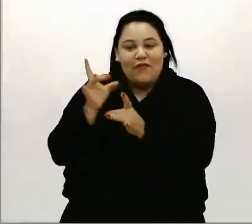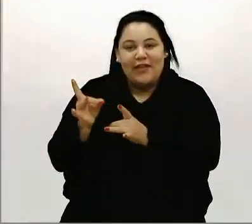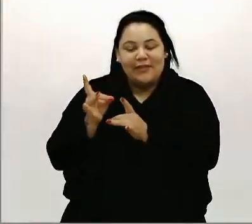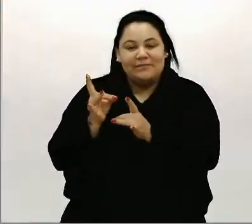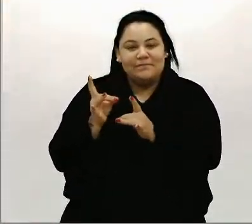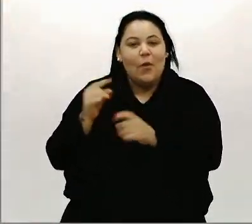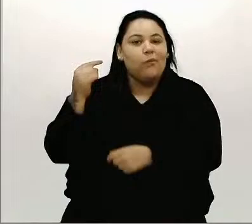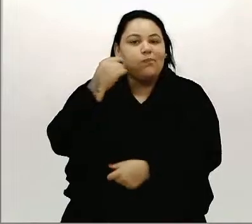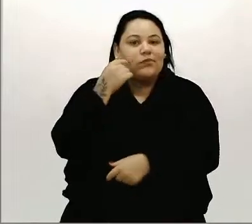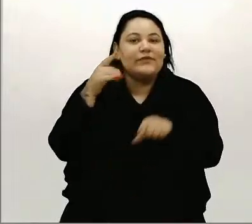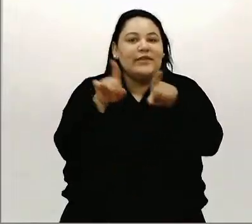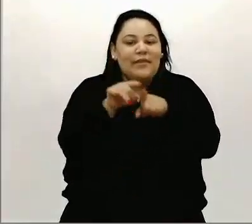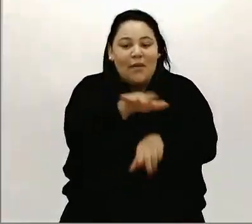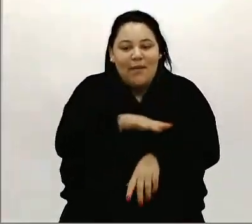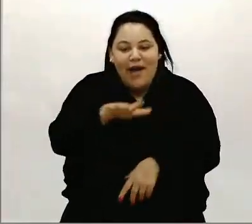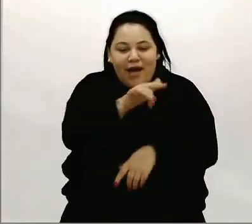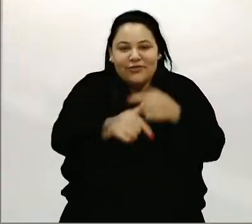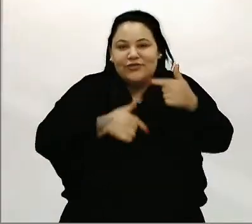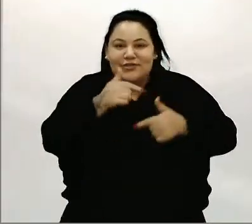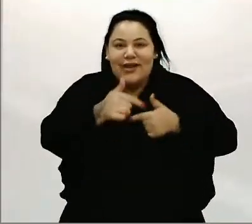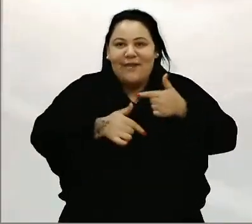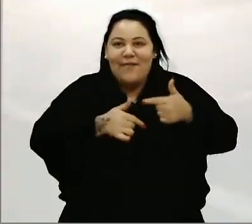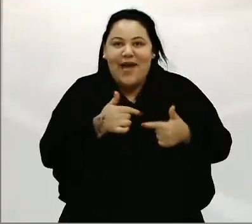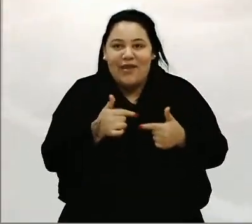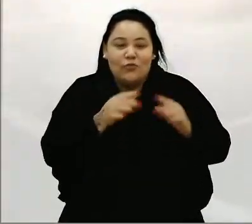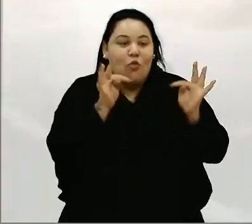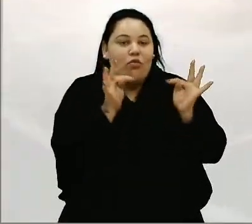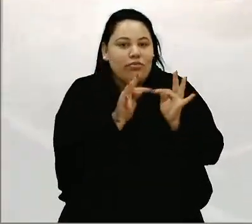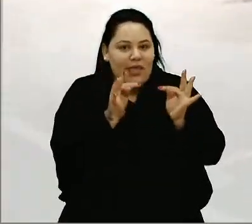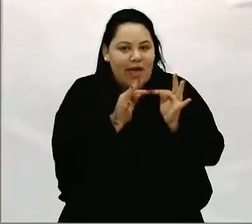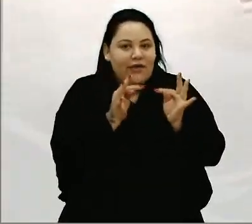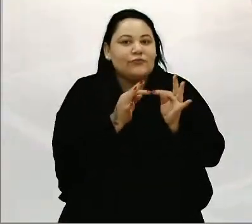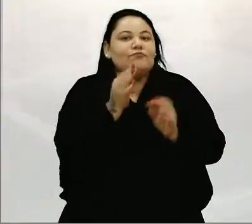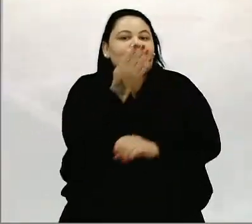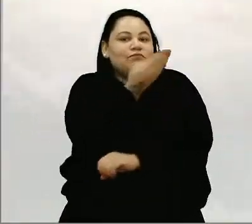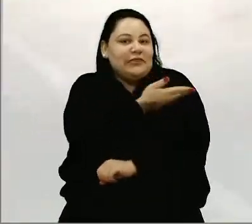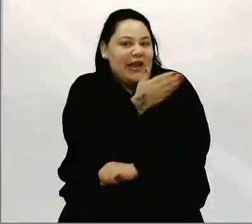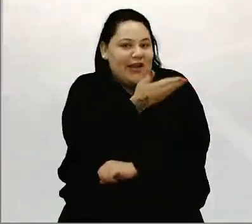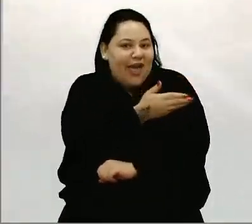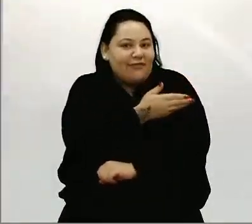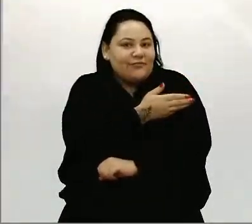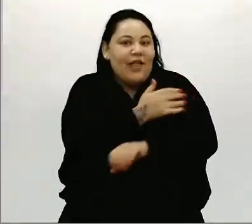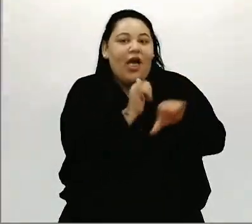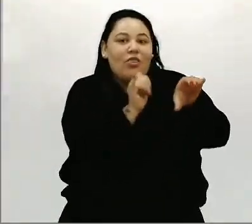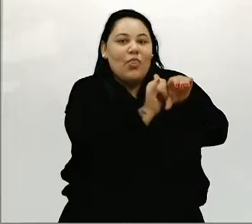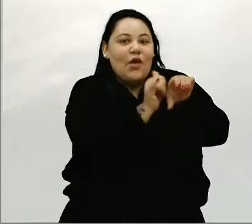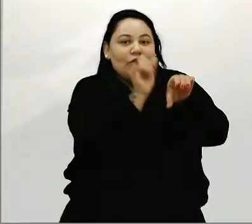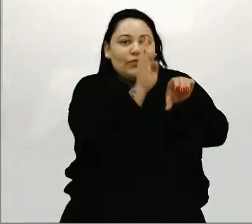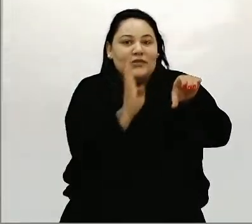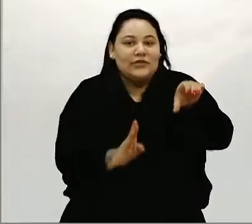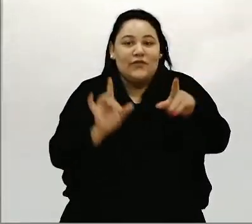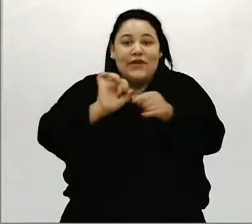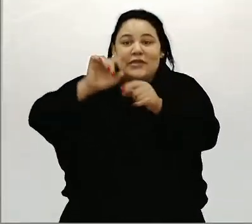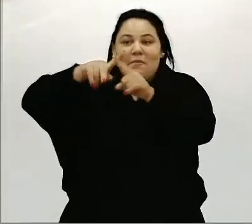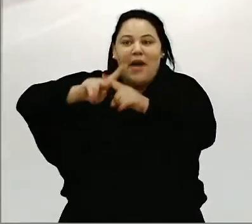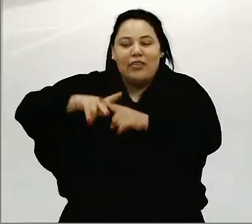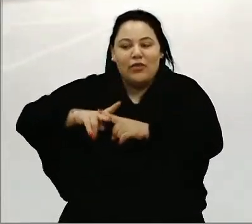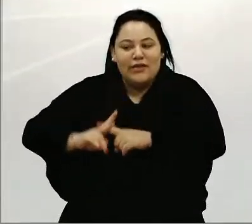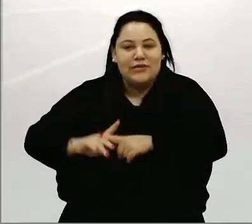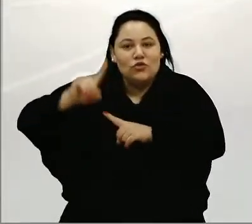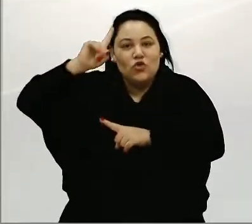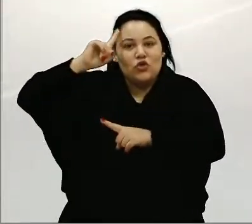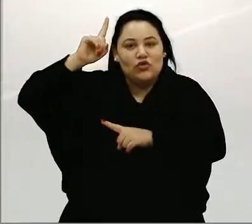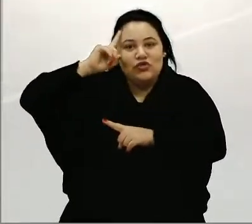além de uma área de serviços com técnicos treinados pela Toyota do Brasil, atuando na manutenção periódica, serviços de funilaria